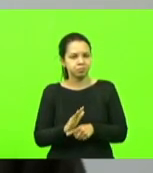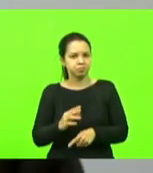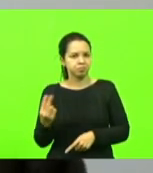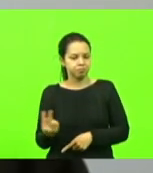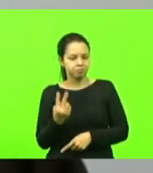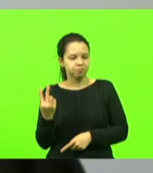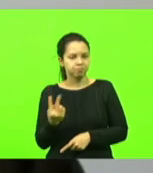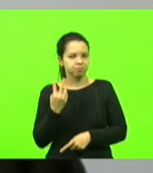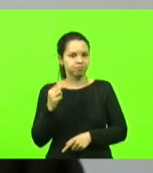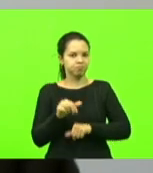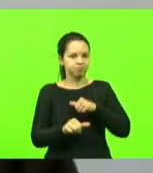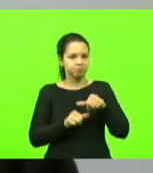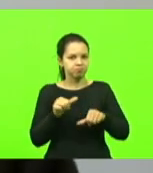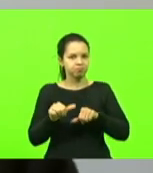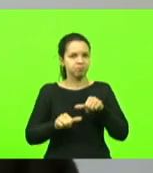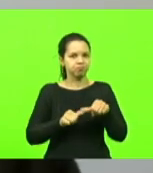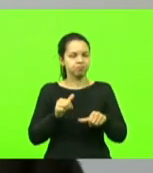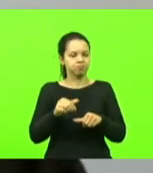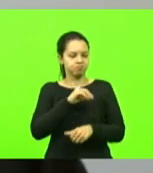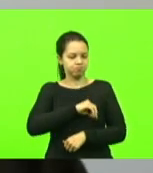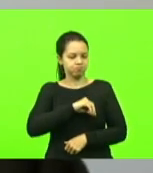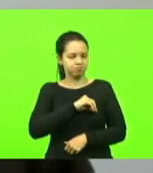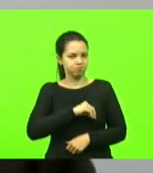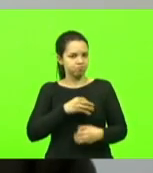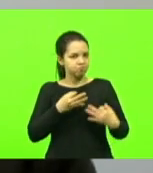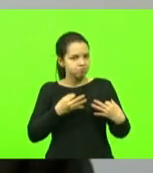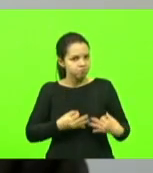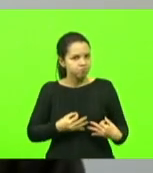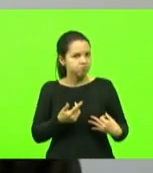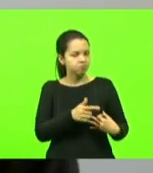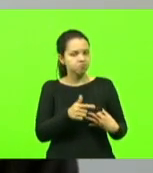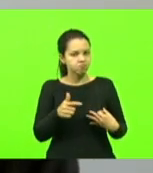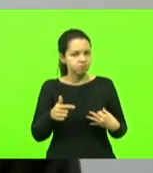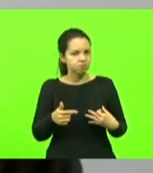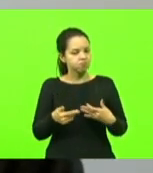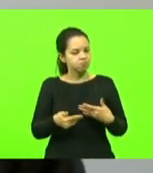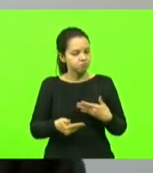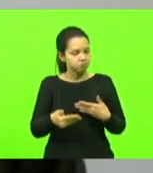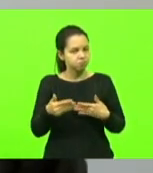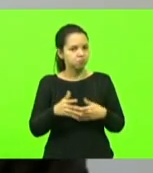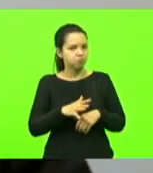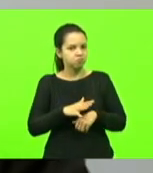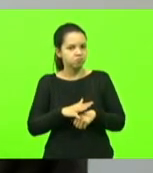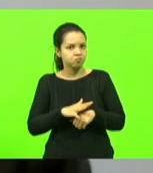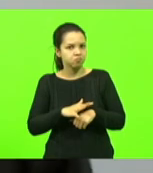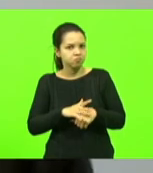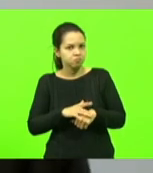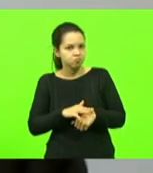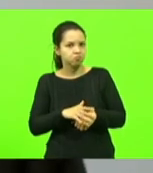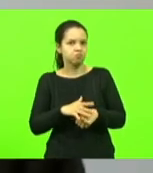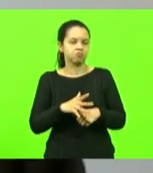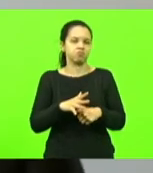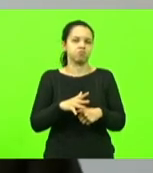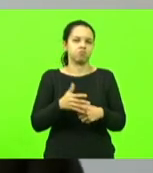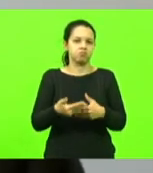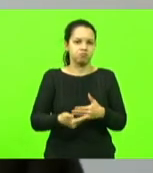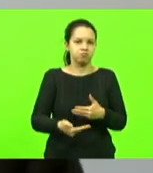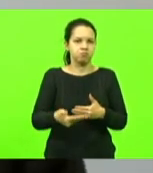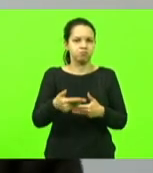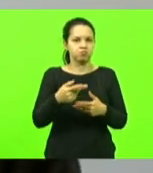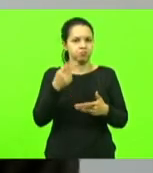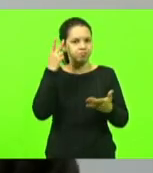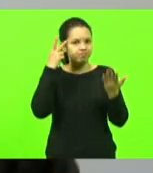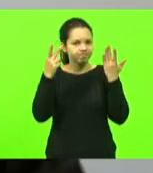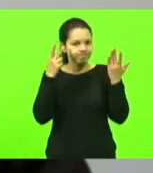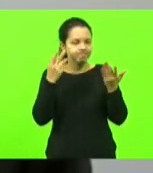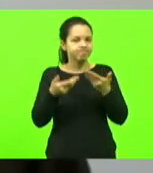que sem ter um salário digno no bolso, aí começam as patologias e começam as doenças, mesmo psíquicas, porque de